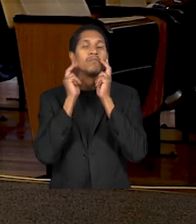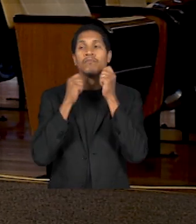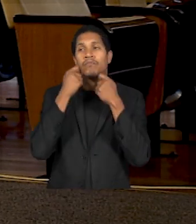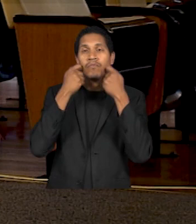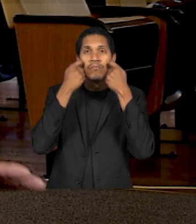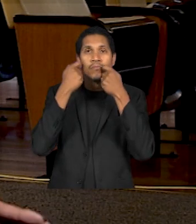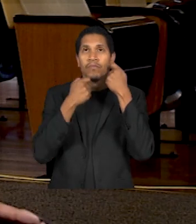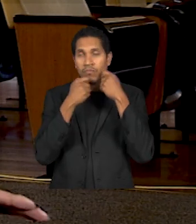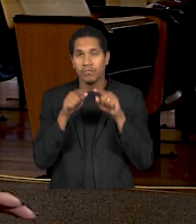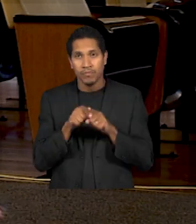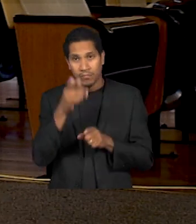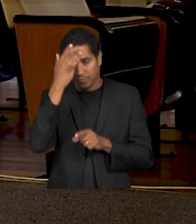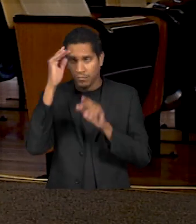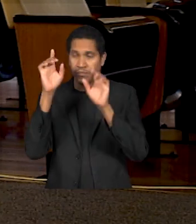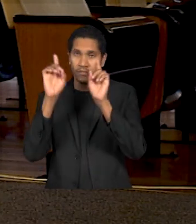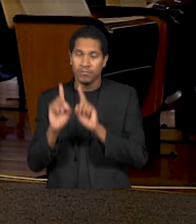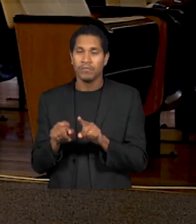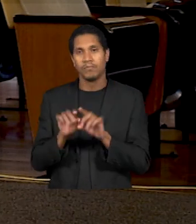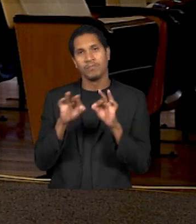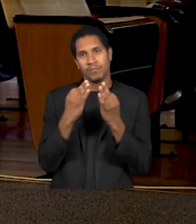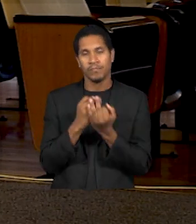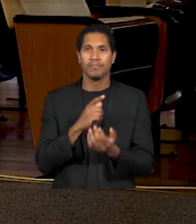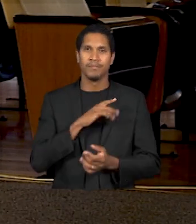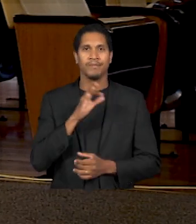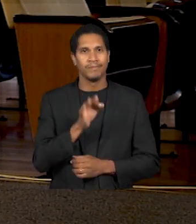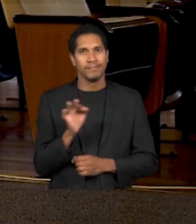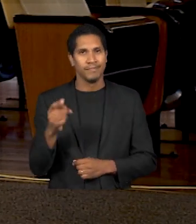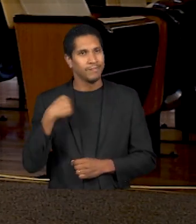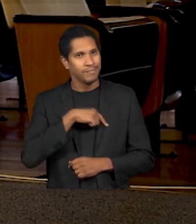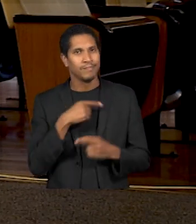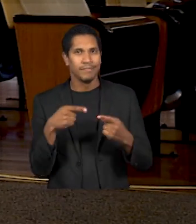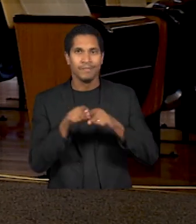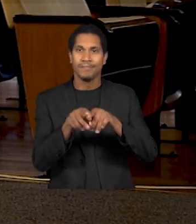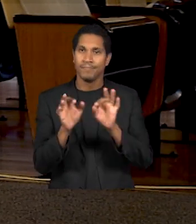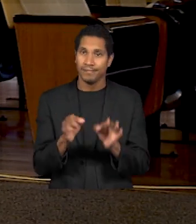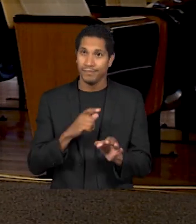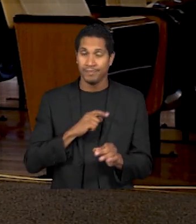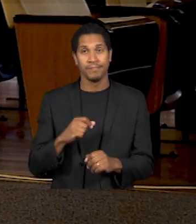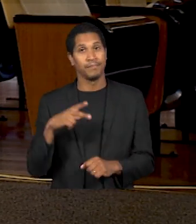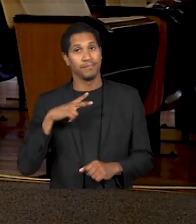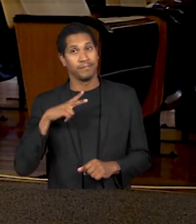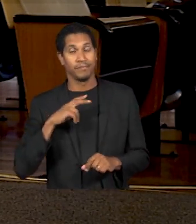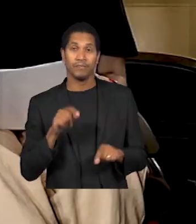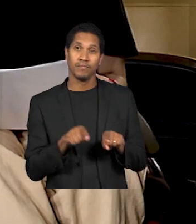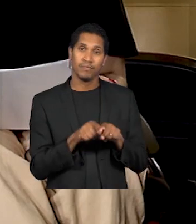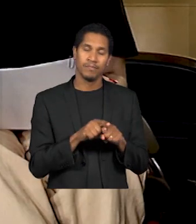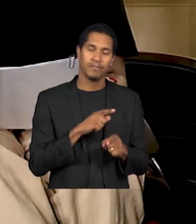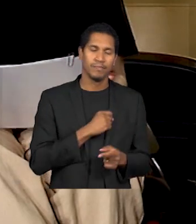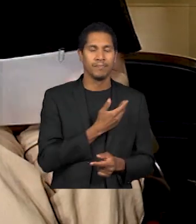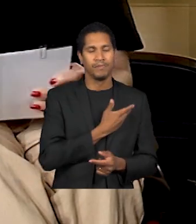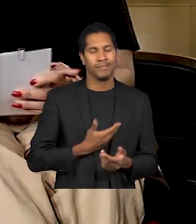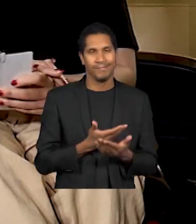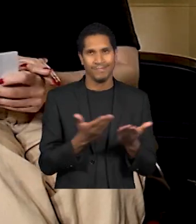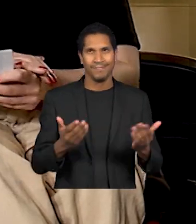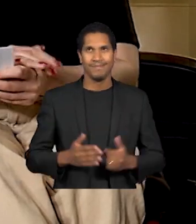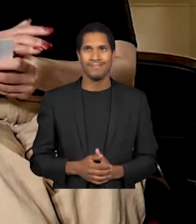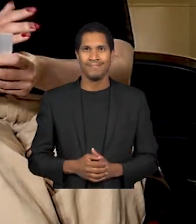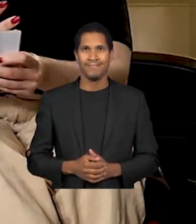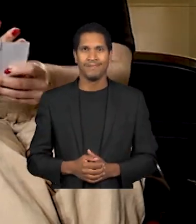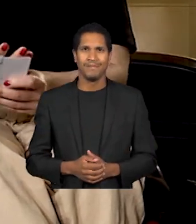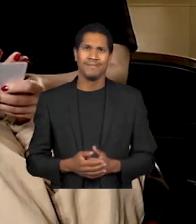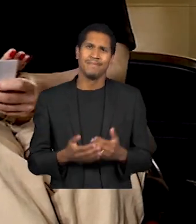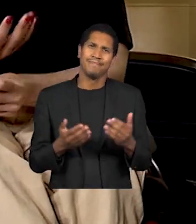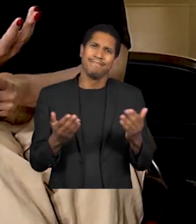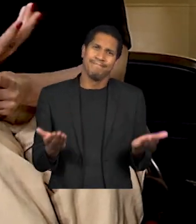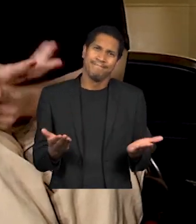com deficiência ou do seu familiar. Então, a gente sempre está buscando parceria, tanto no privado como no público. Dica, nós